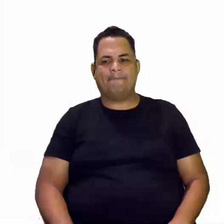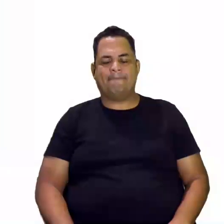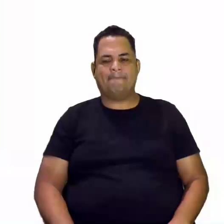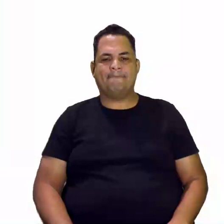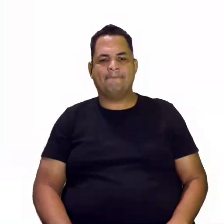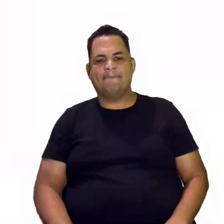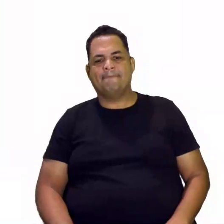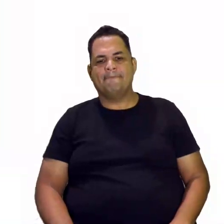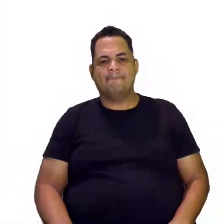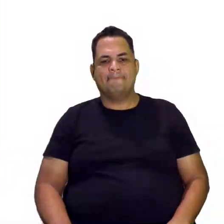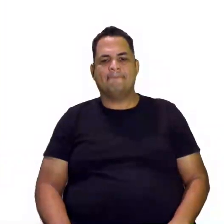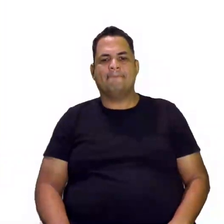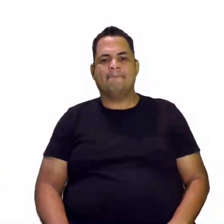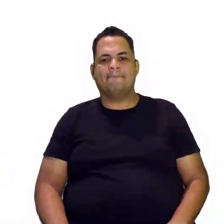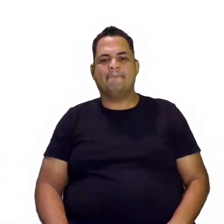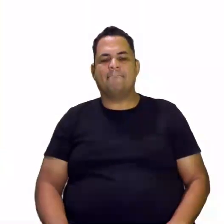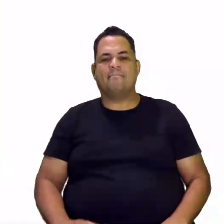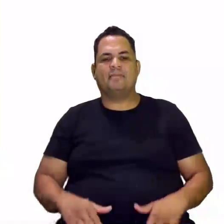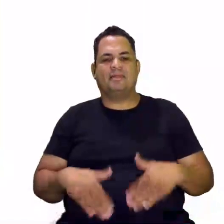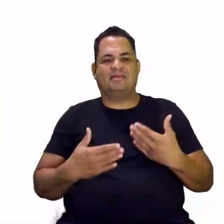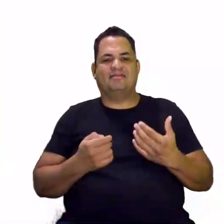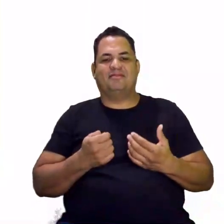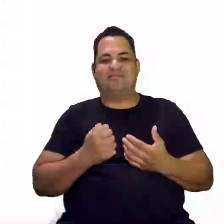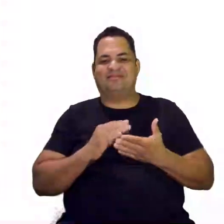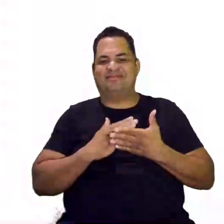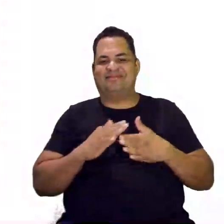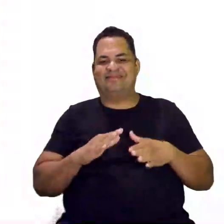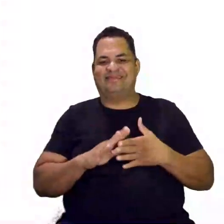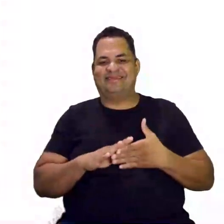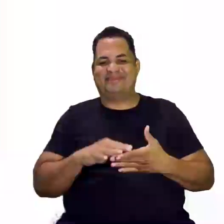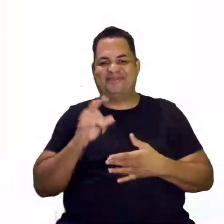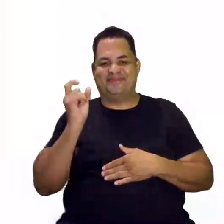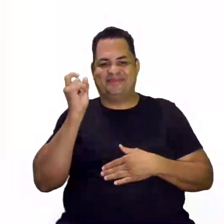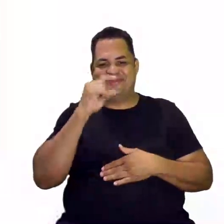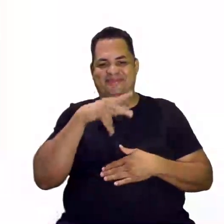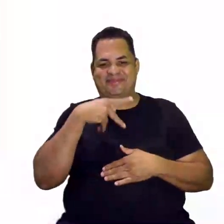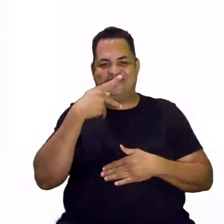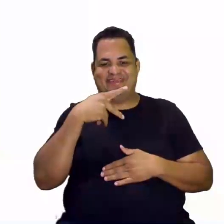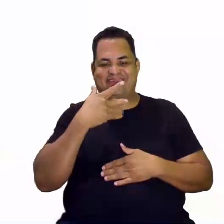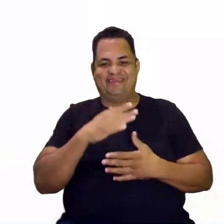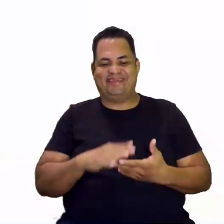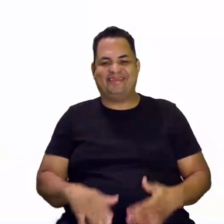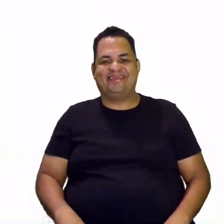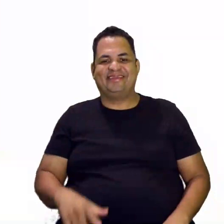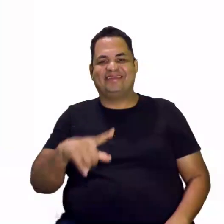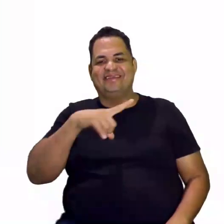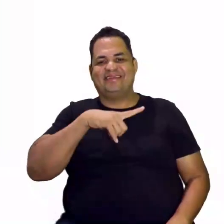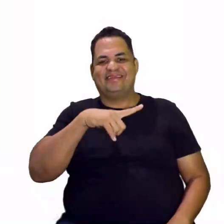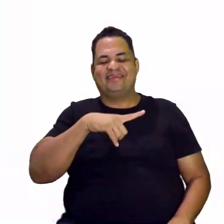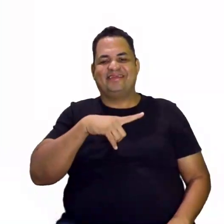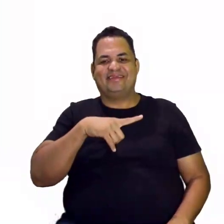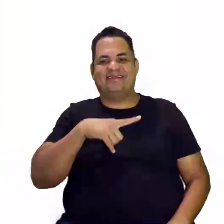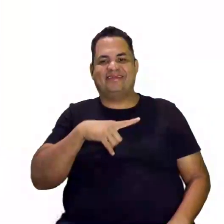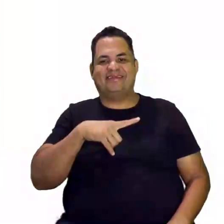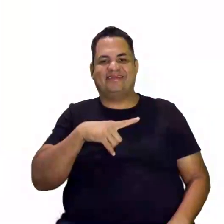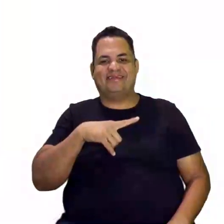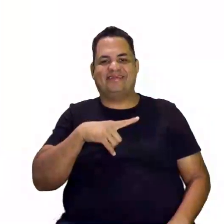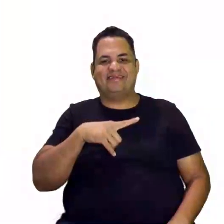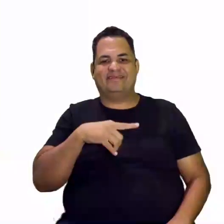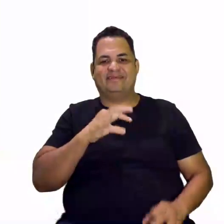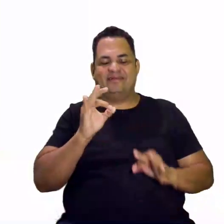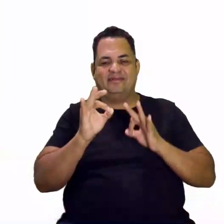Ordovício e Câmbrico. Quase que não sai, tá bom? E aí a gente tem toda